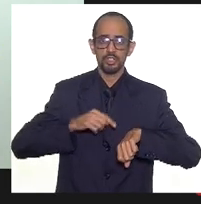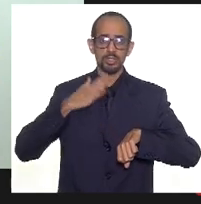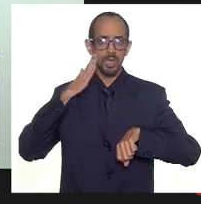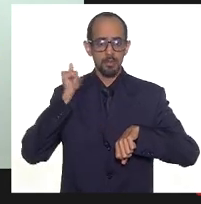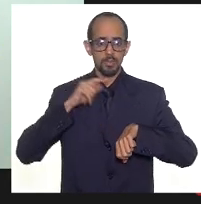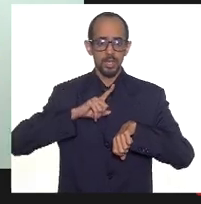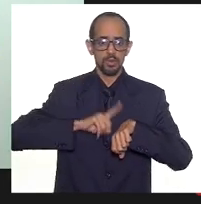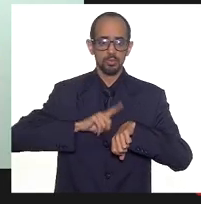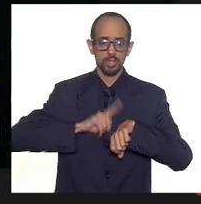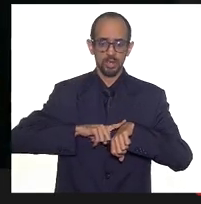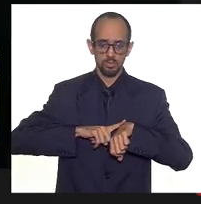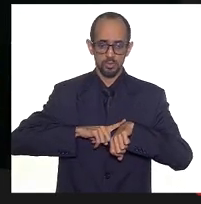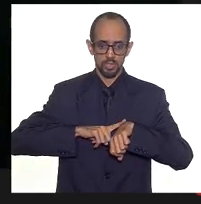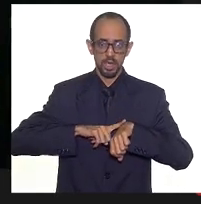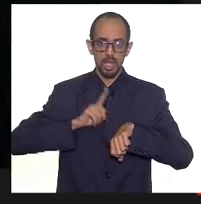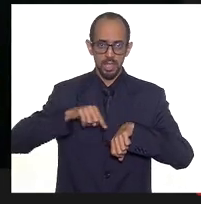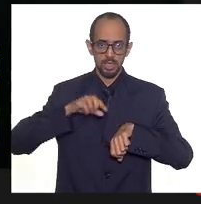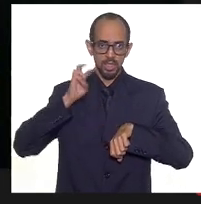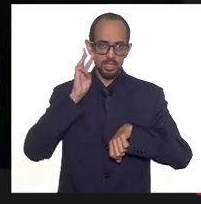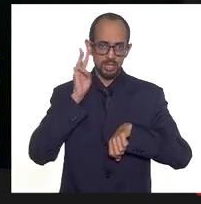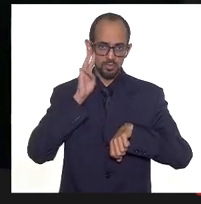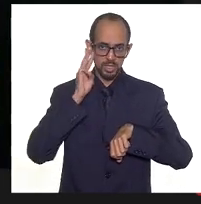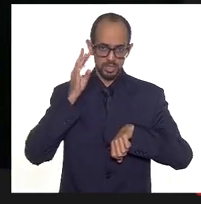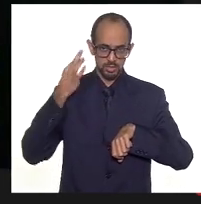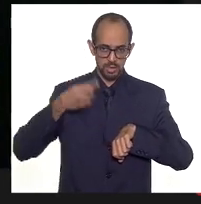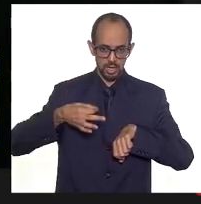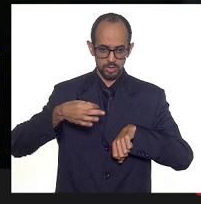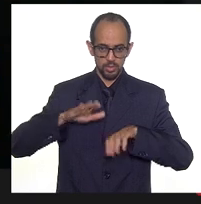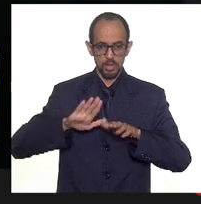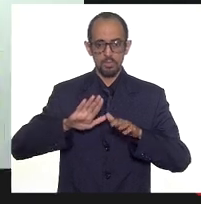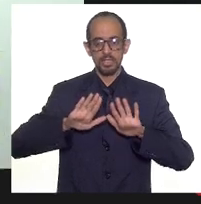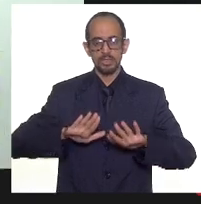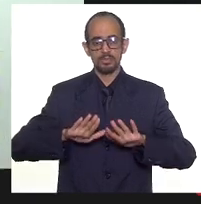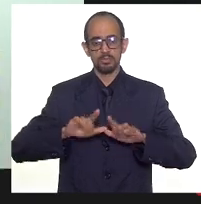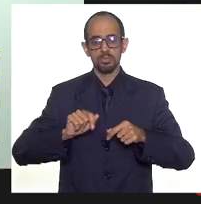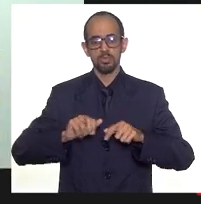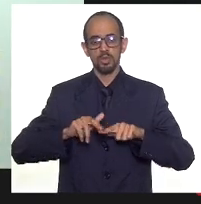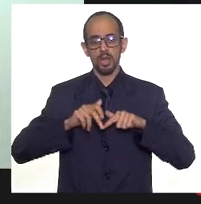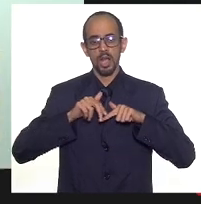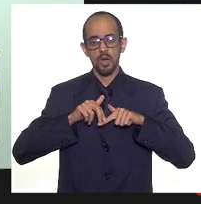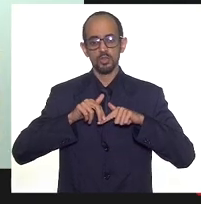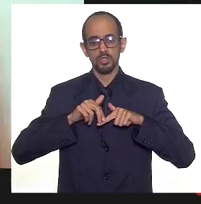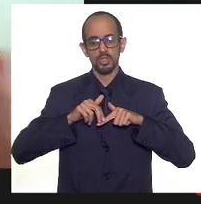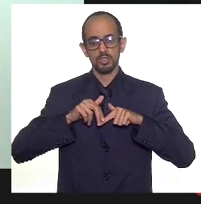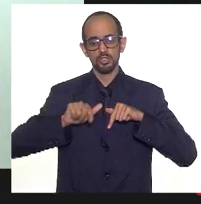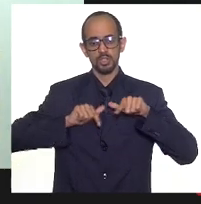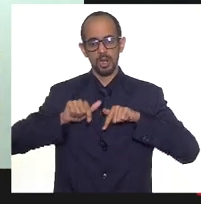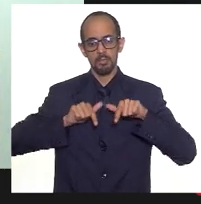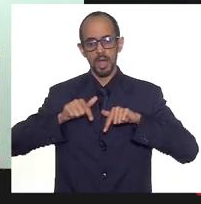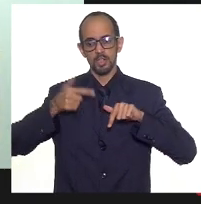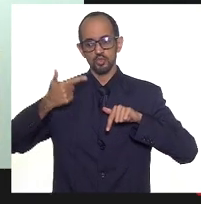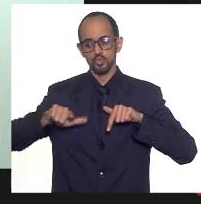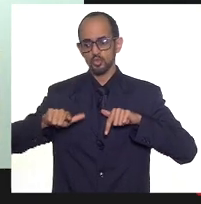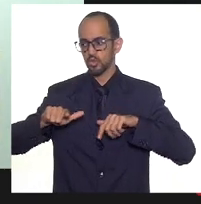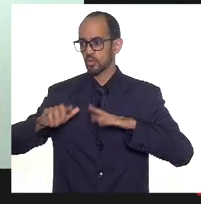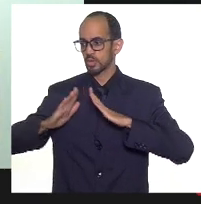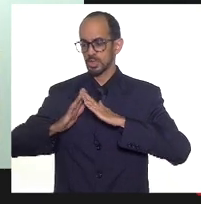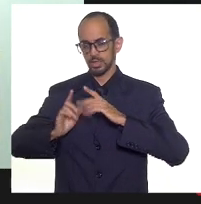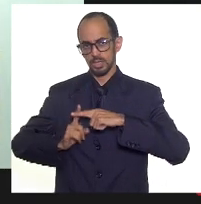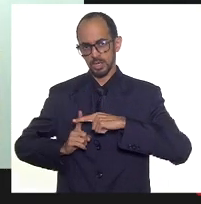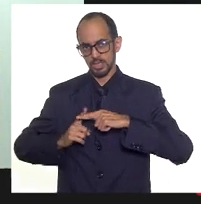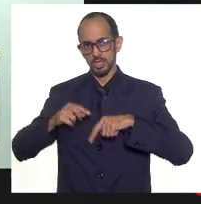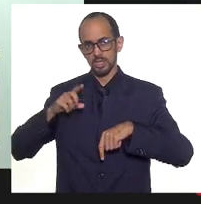nas terças-feiras, e por conta de atividade de algumas igrejas, eles estão vendo quais os presbíteros e tal que vão